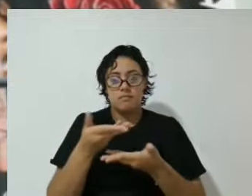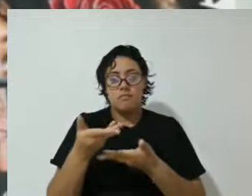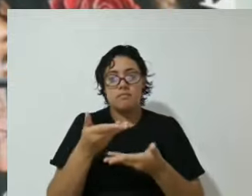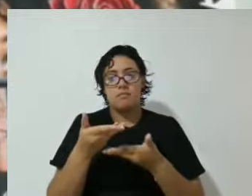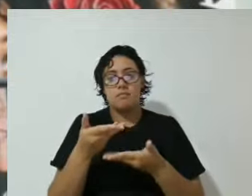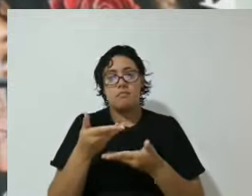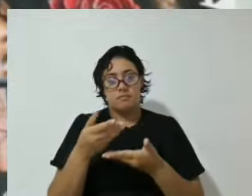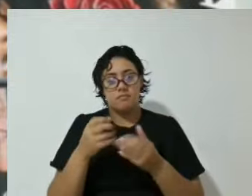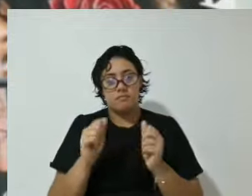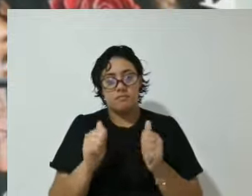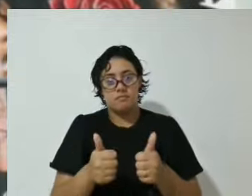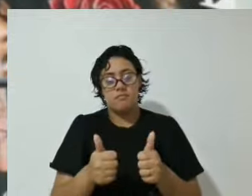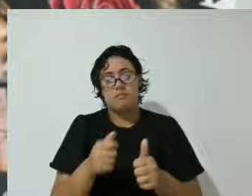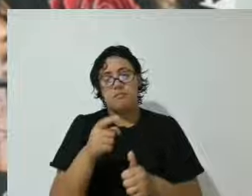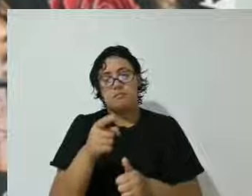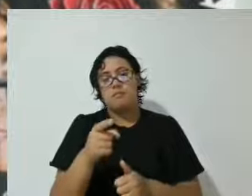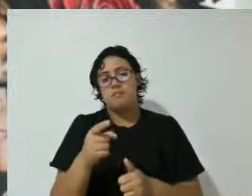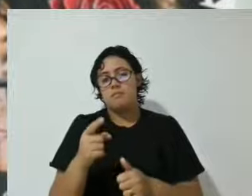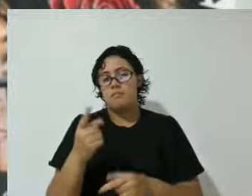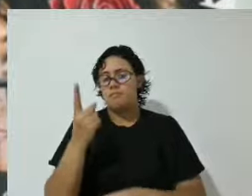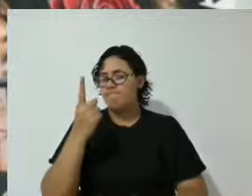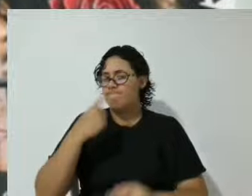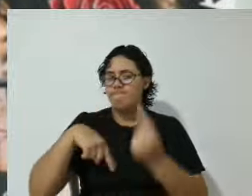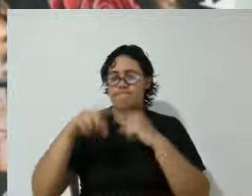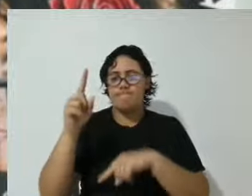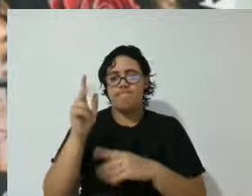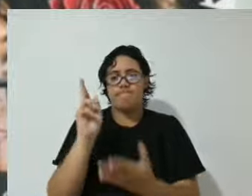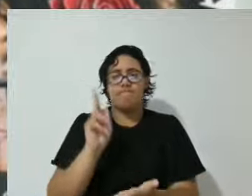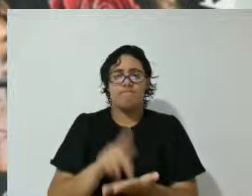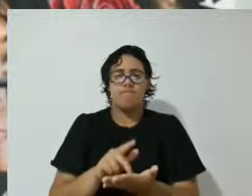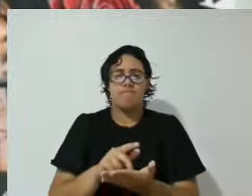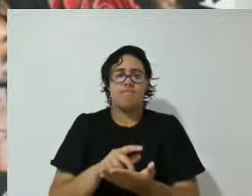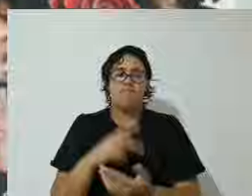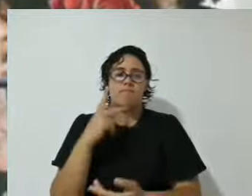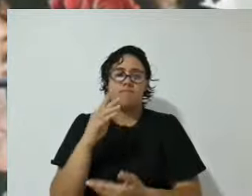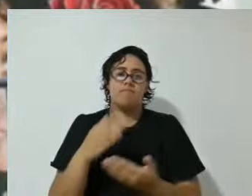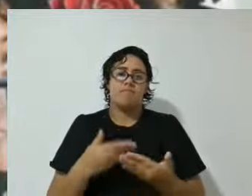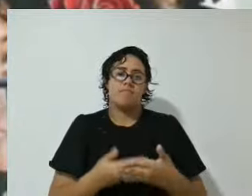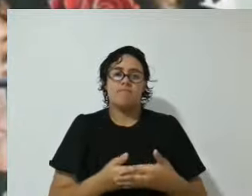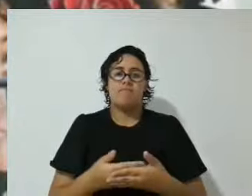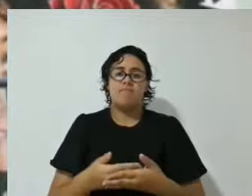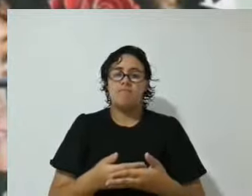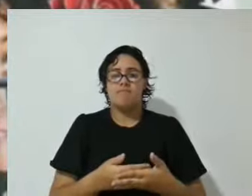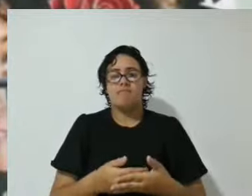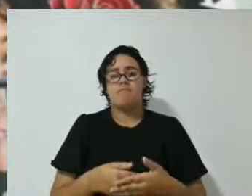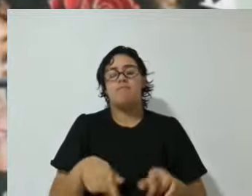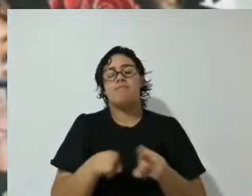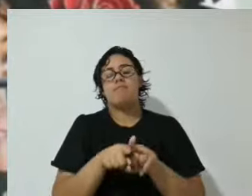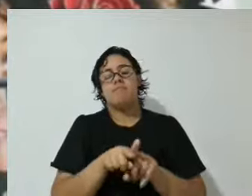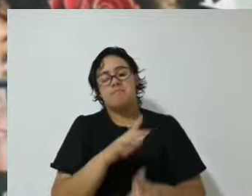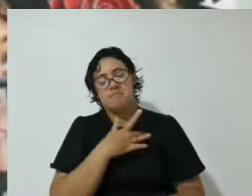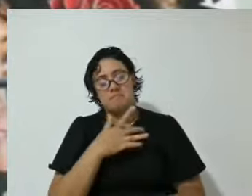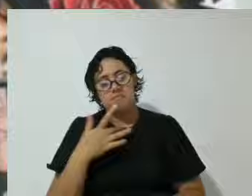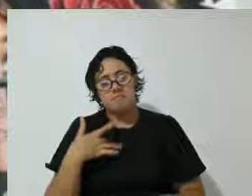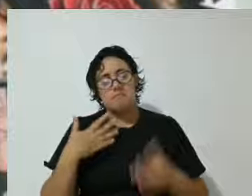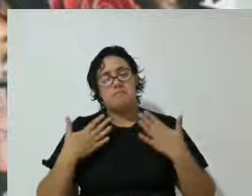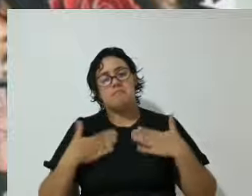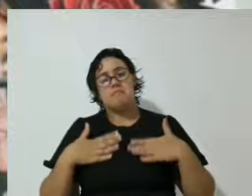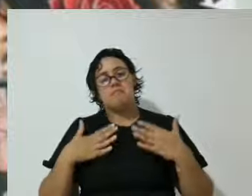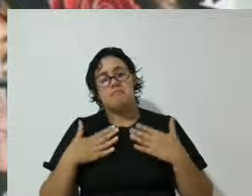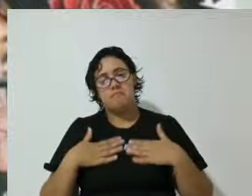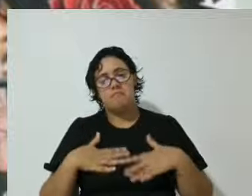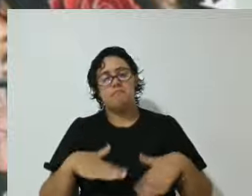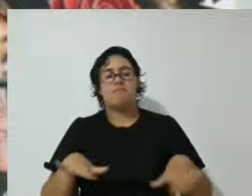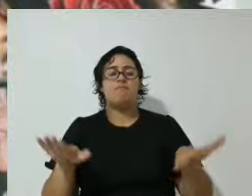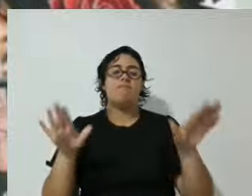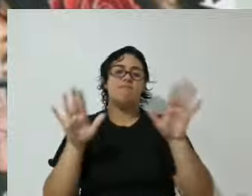você tenha muito, muito sucesso, né? Que seu bebê tenha Obrigada. muita saúde, muita tranquilidade, muita serenidade,